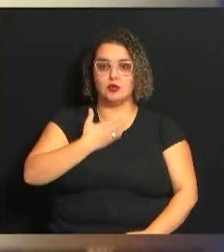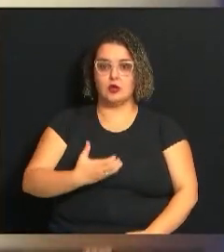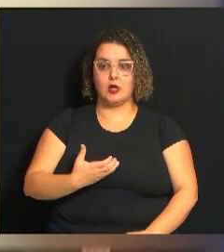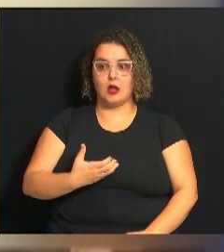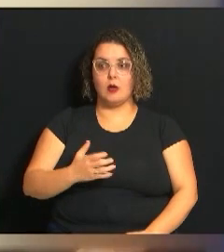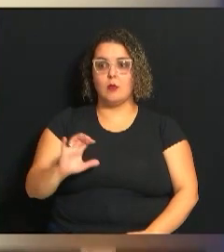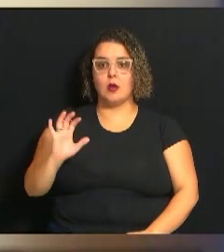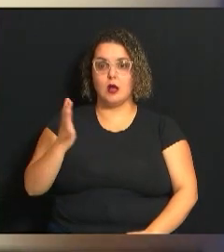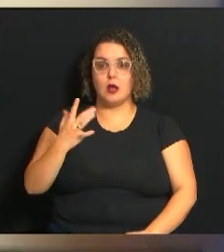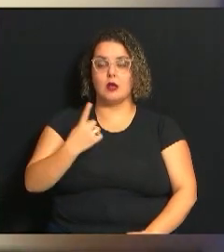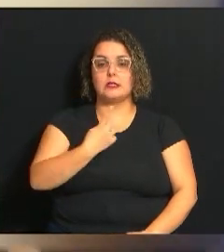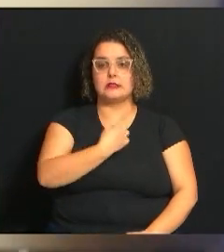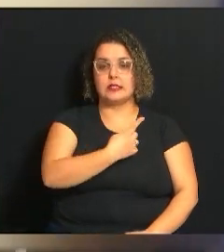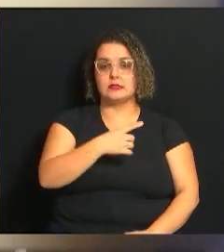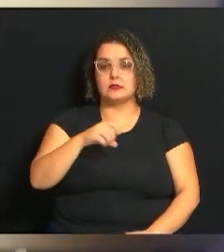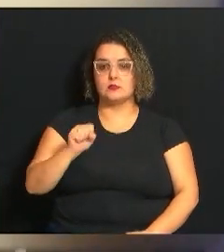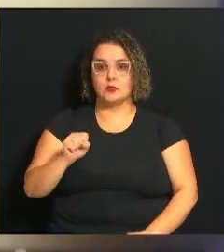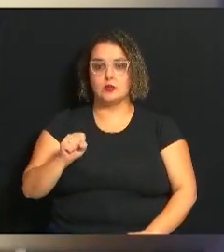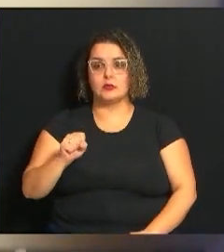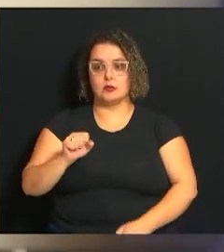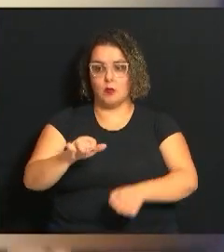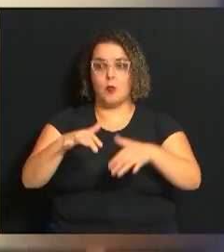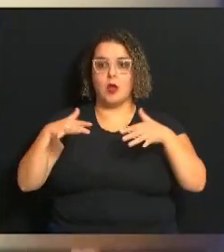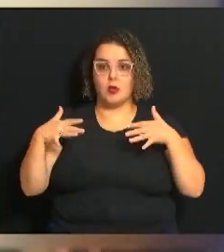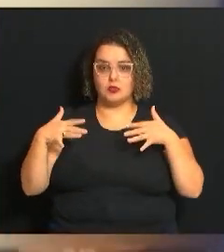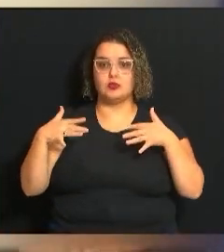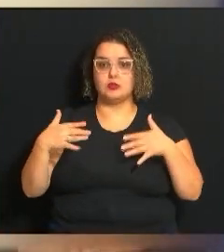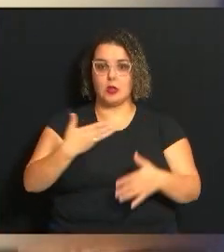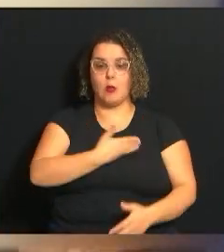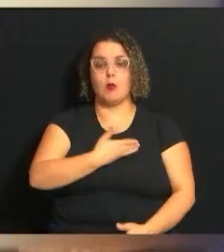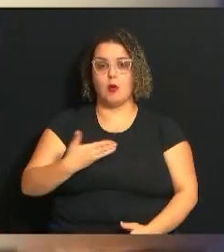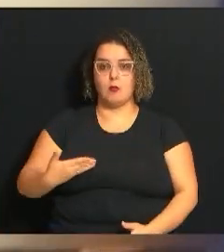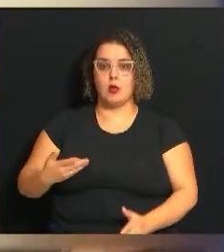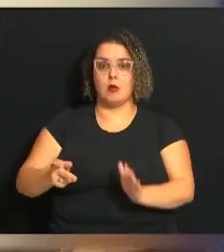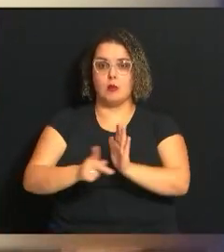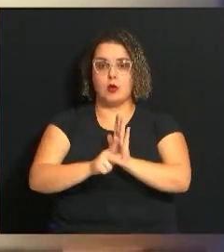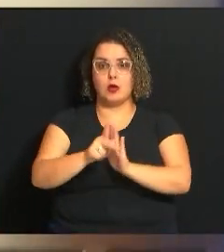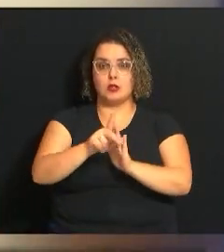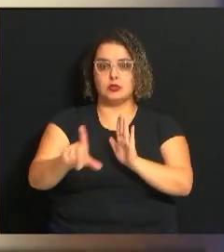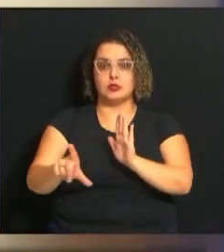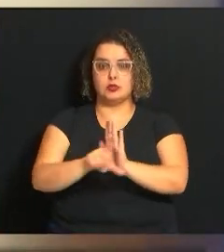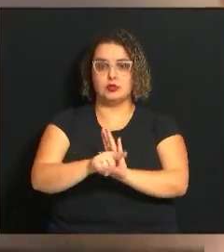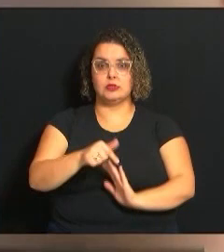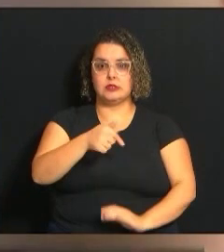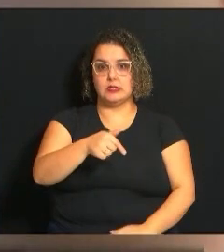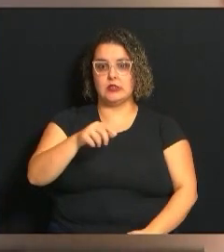a 18ª audiência pública. O projeto de lei complementar número